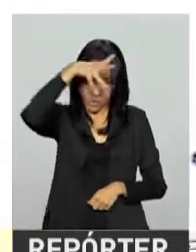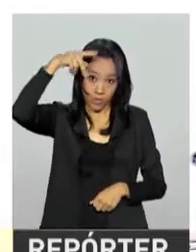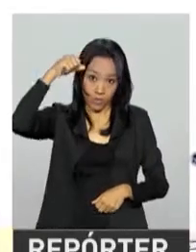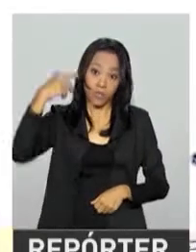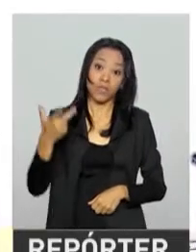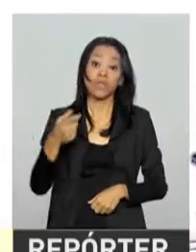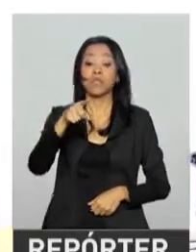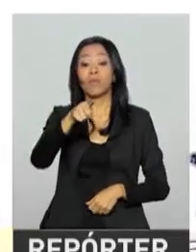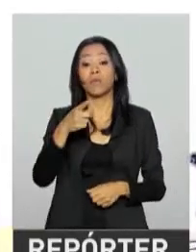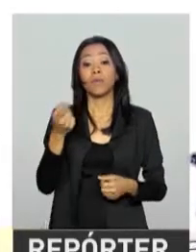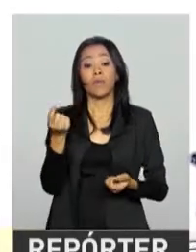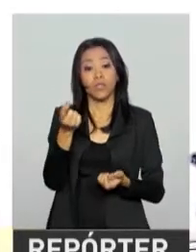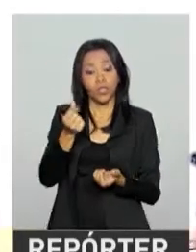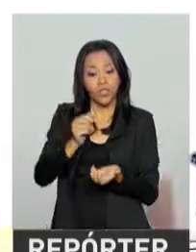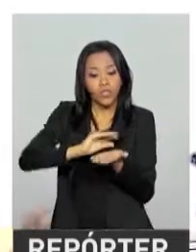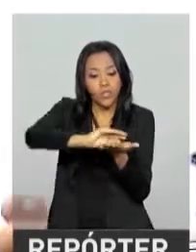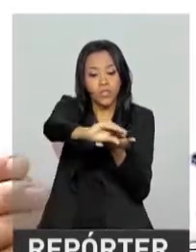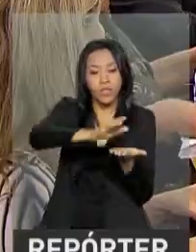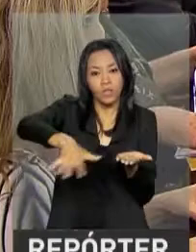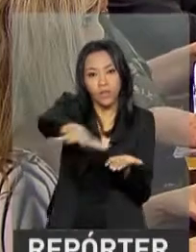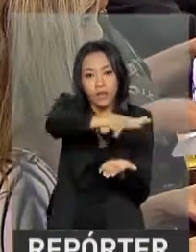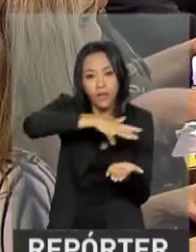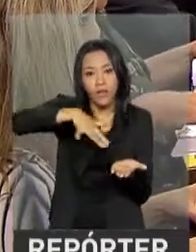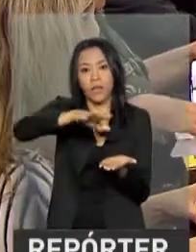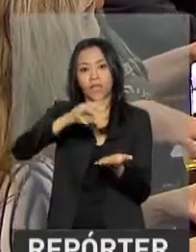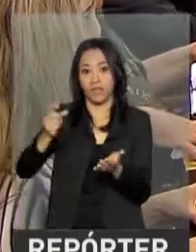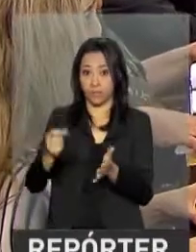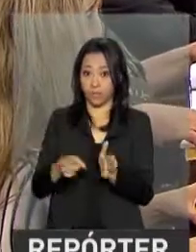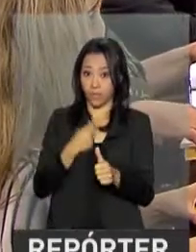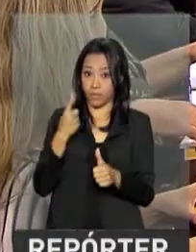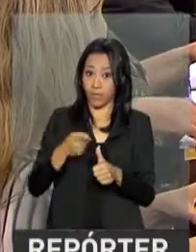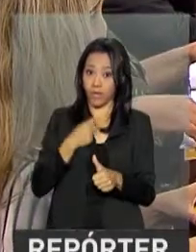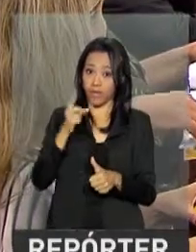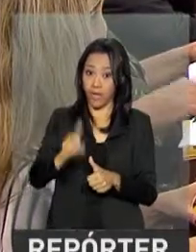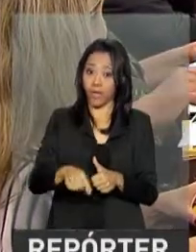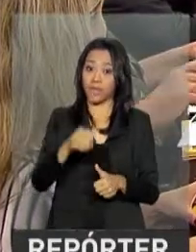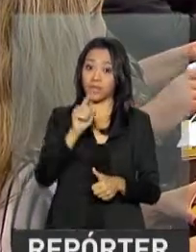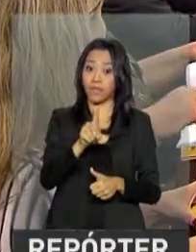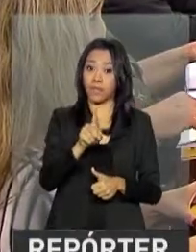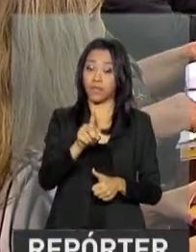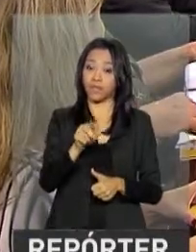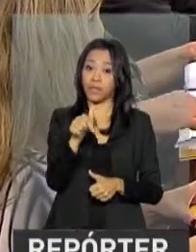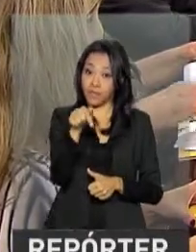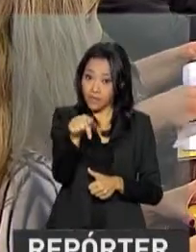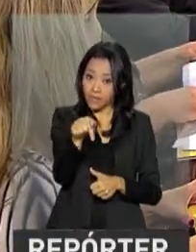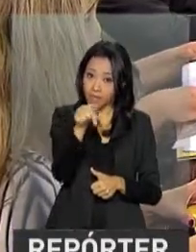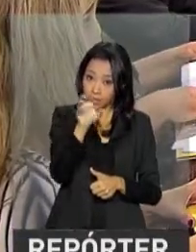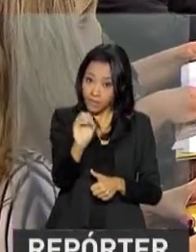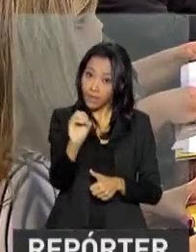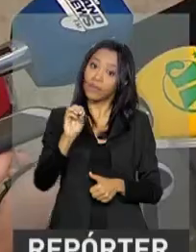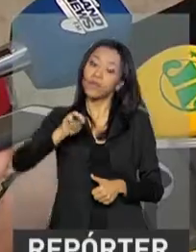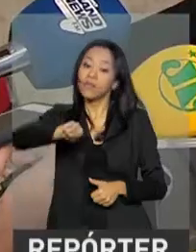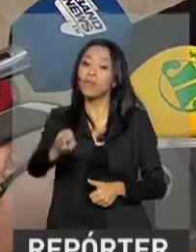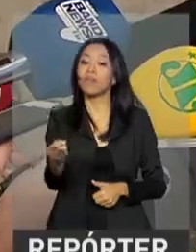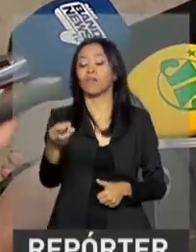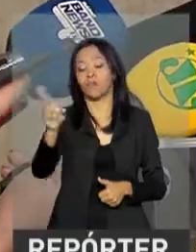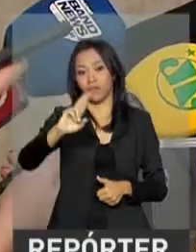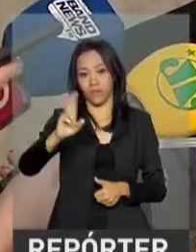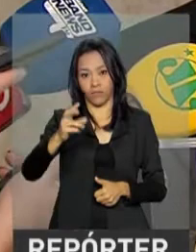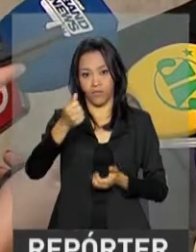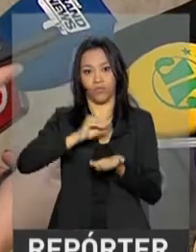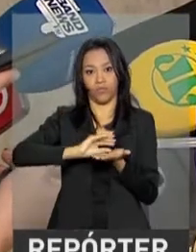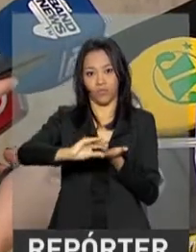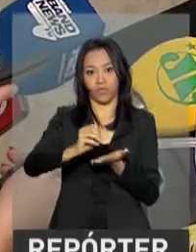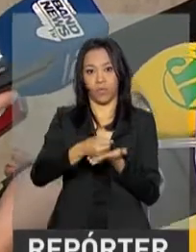estimativa de investimento nas ações definidas nesse primeiro momento é de cerca de 70 milhões de reais. Nós